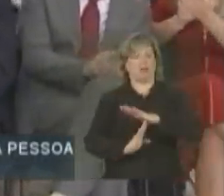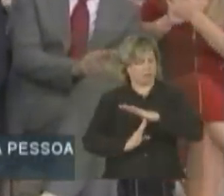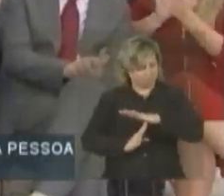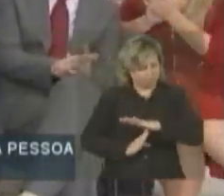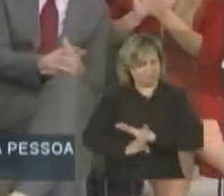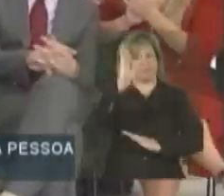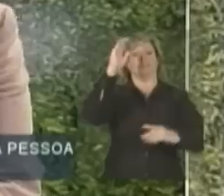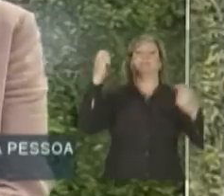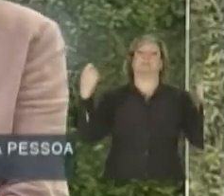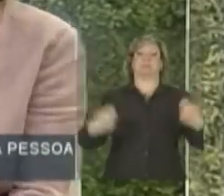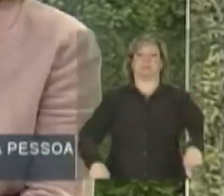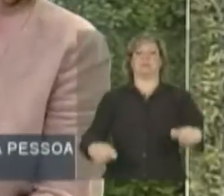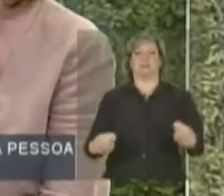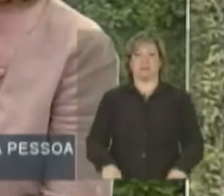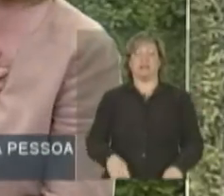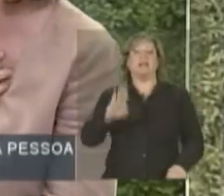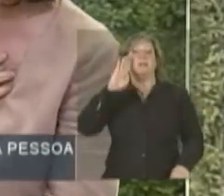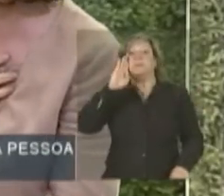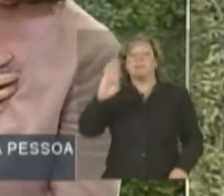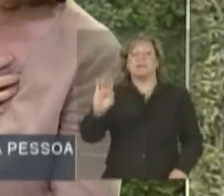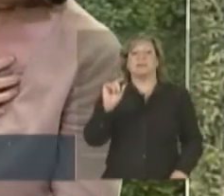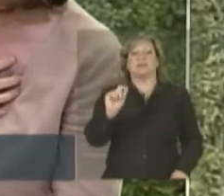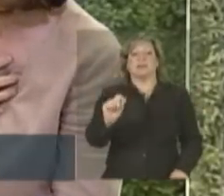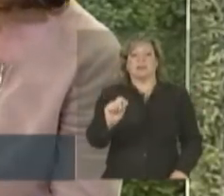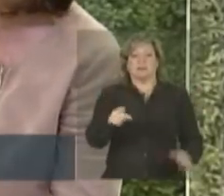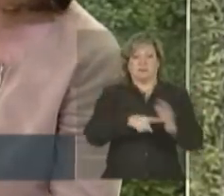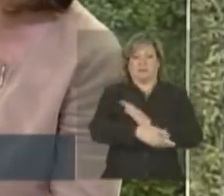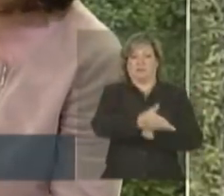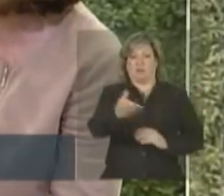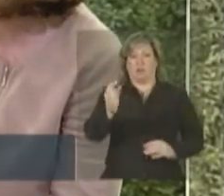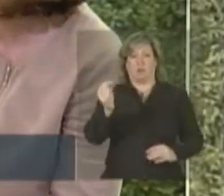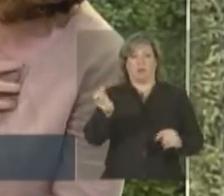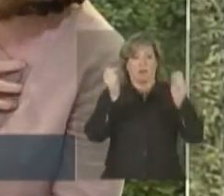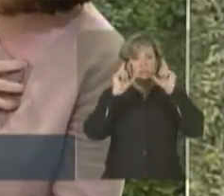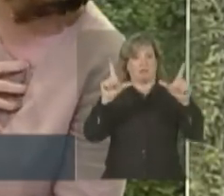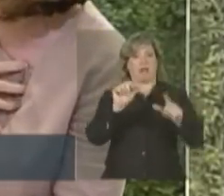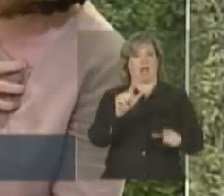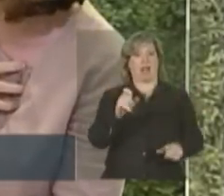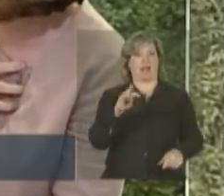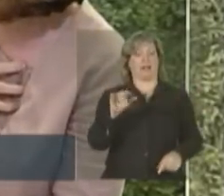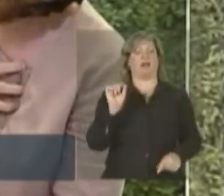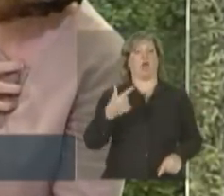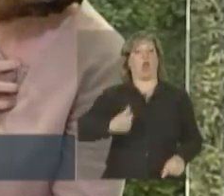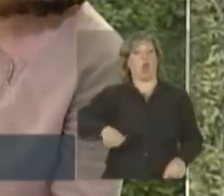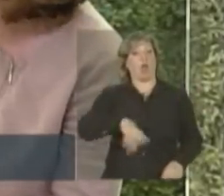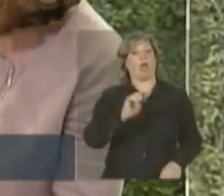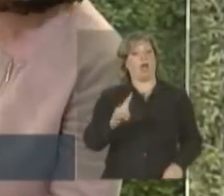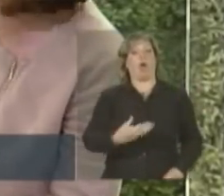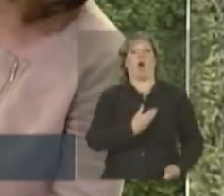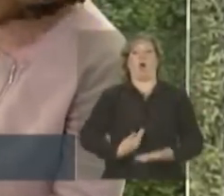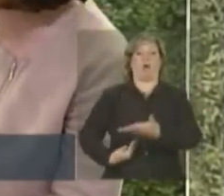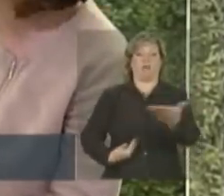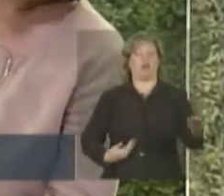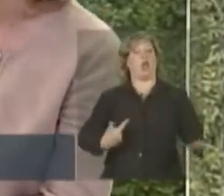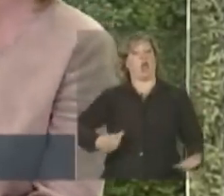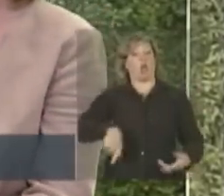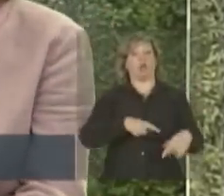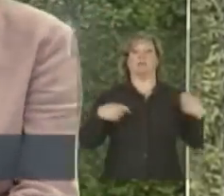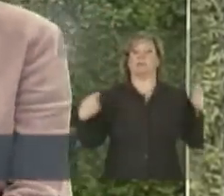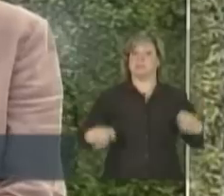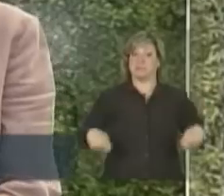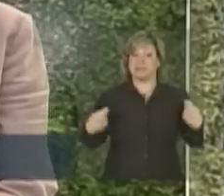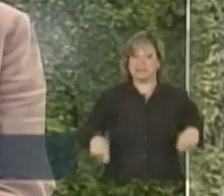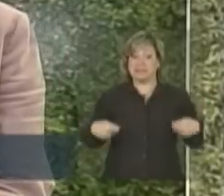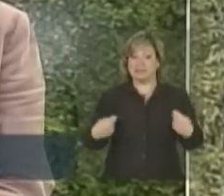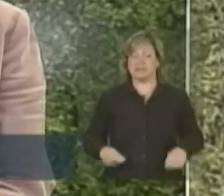Viver sem limite é, sobretudo, senhores e senhoras, um alerta para nós que somos governo. Nós devemos